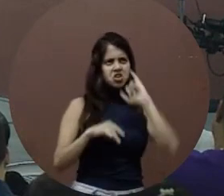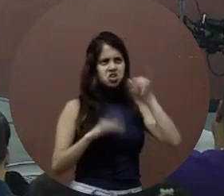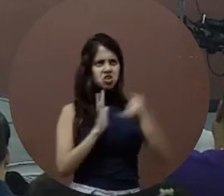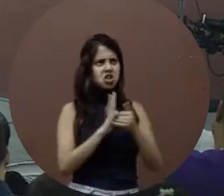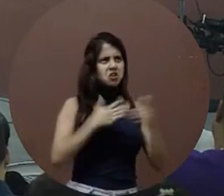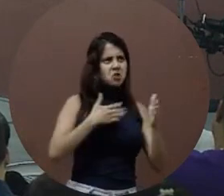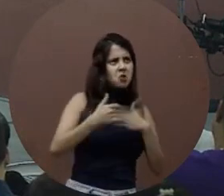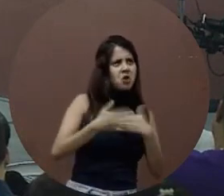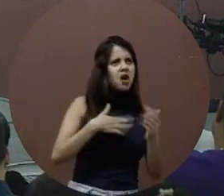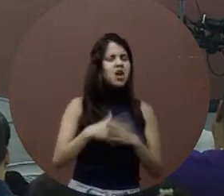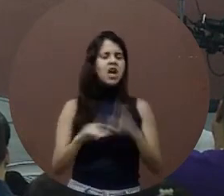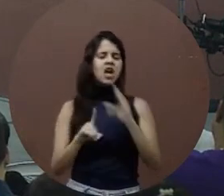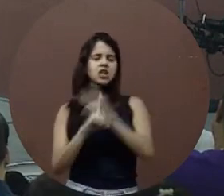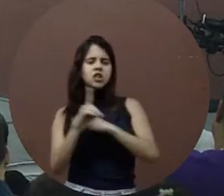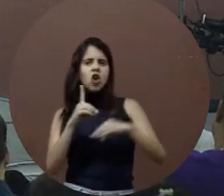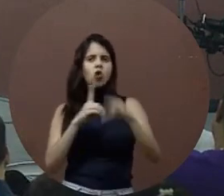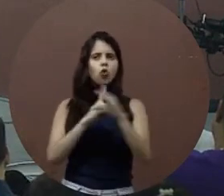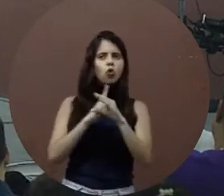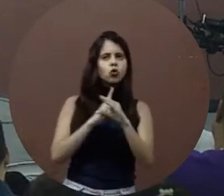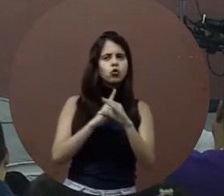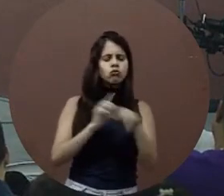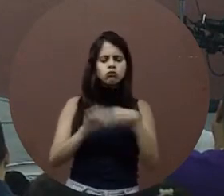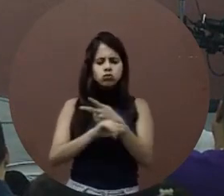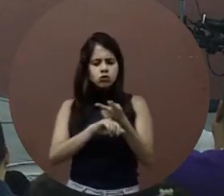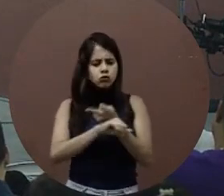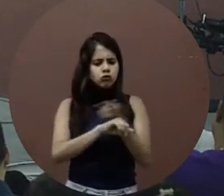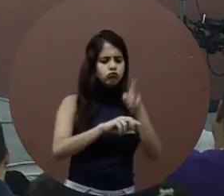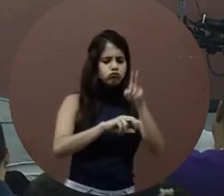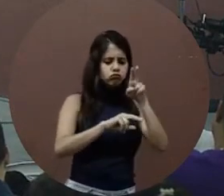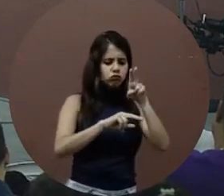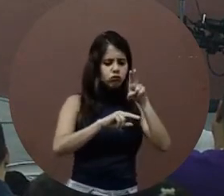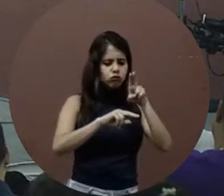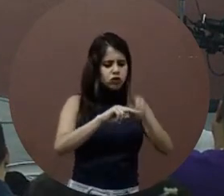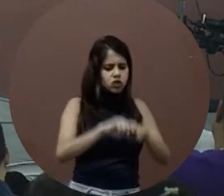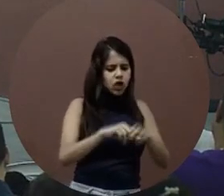Na hora do culto, procura um cantinho para você sentar.